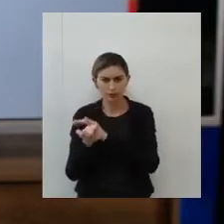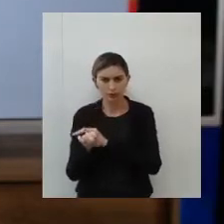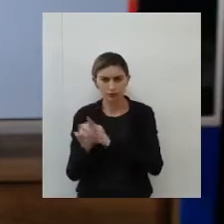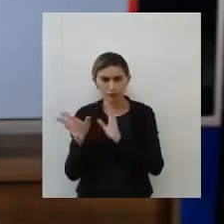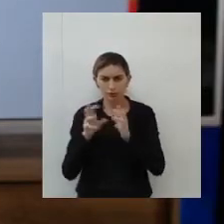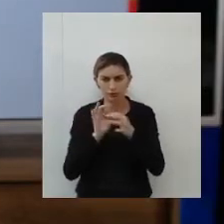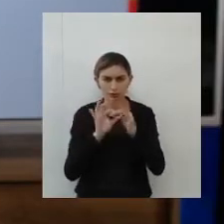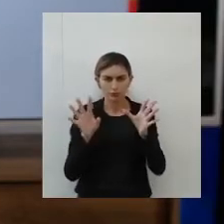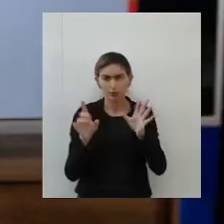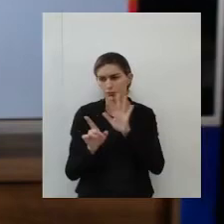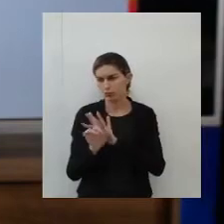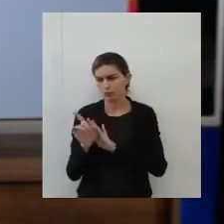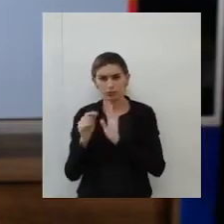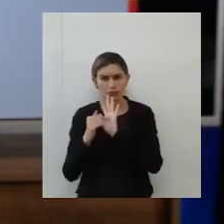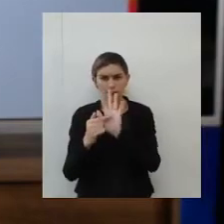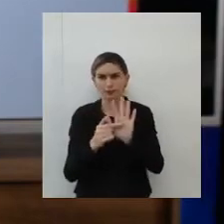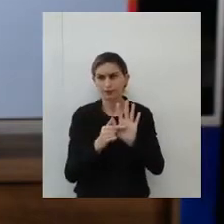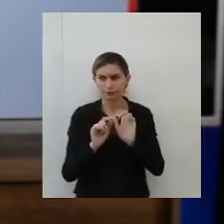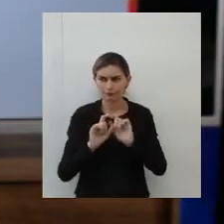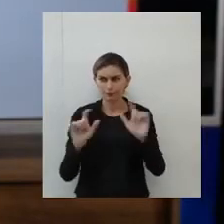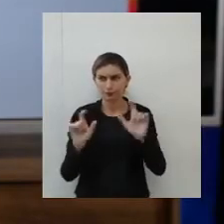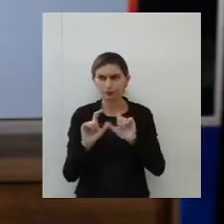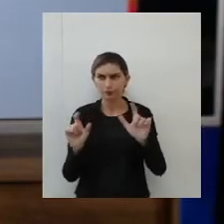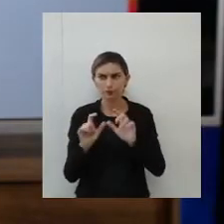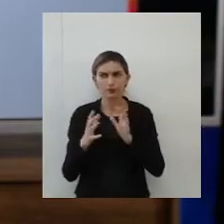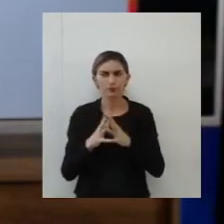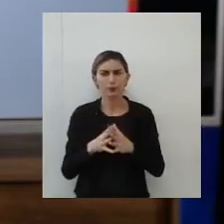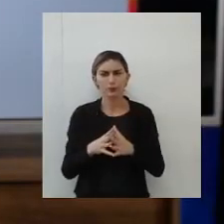Está liberado. Está aparecendo aí embaixo para o pessoal?